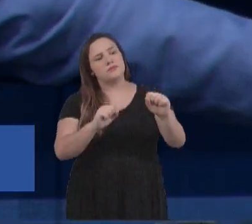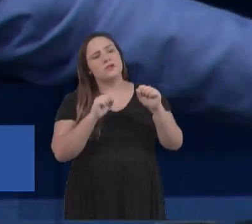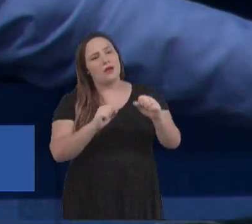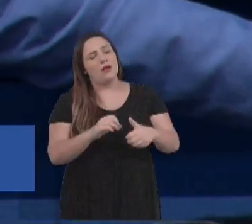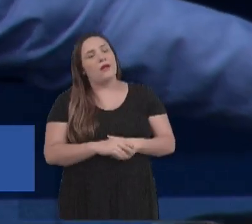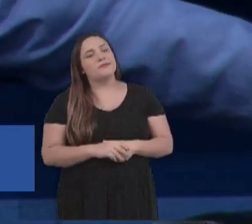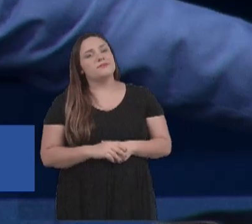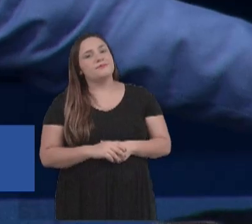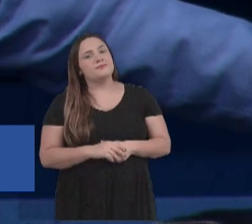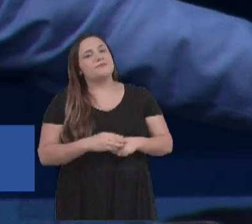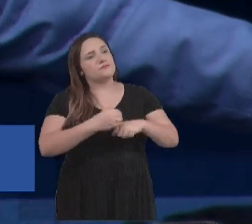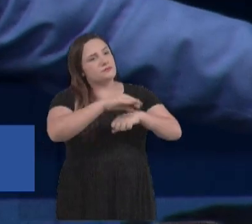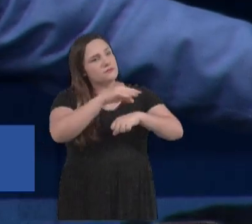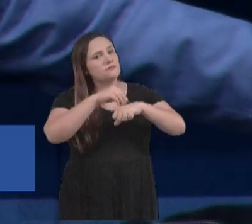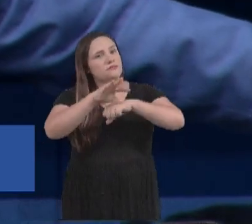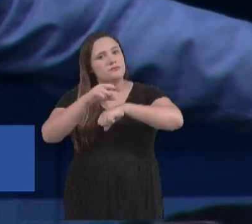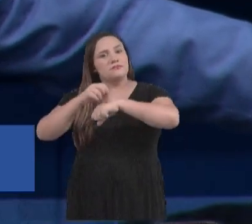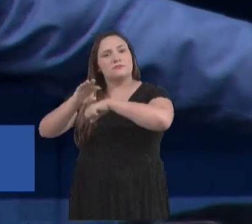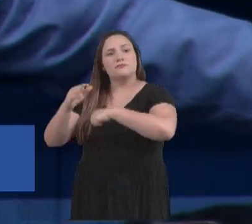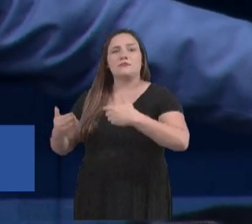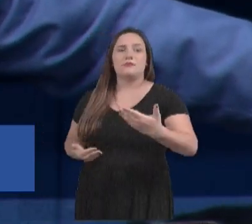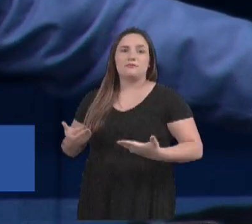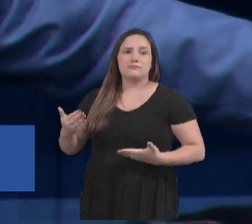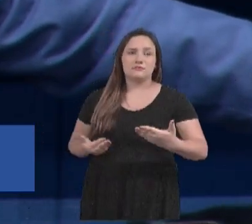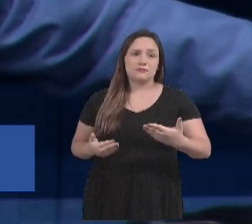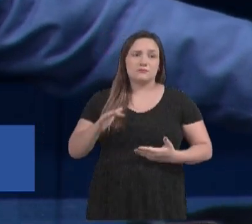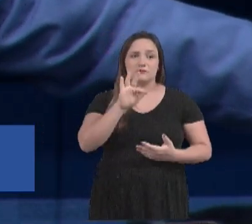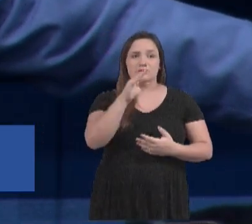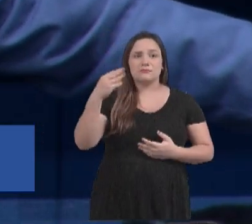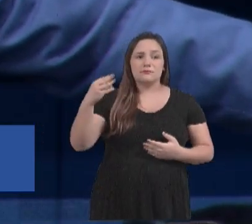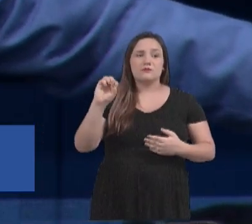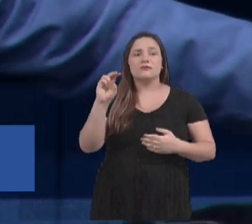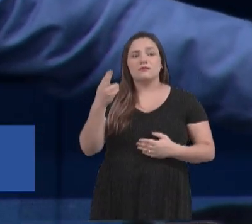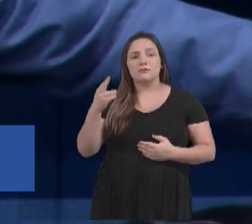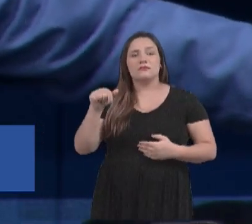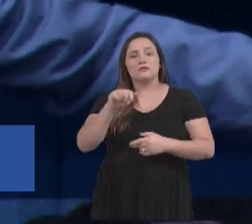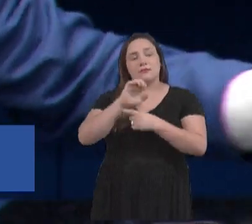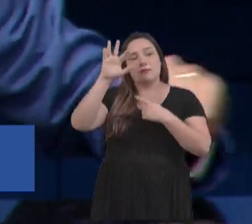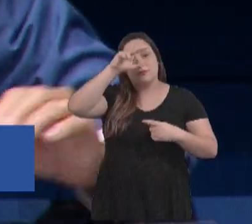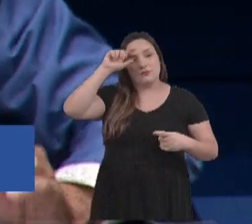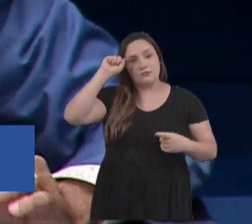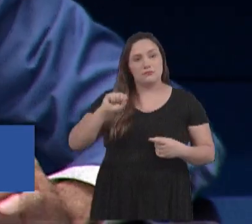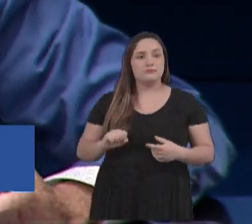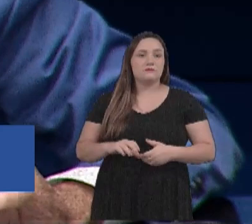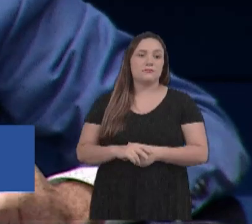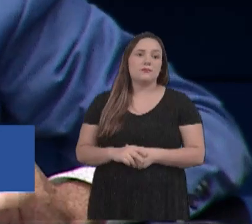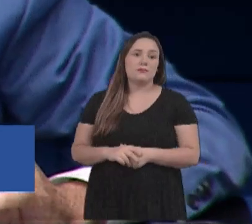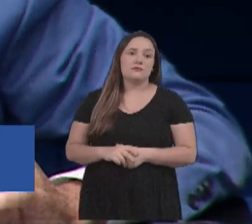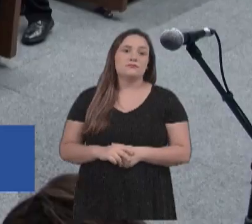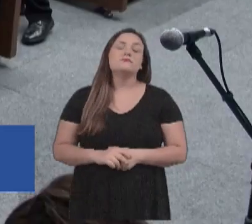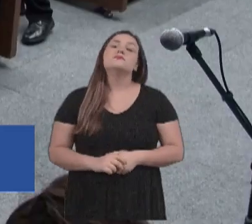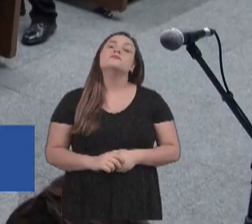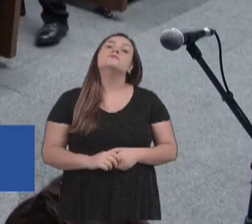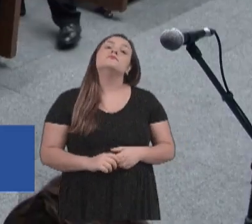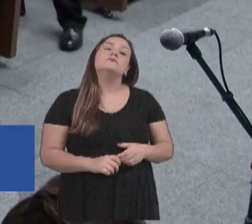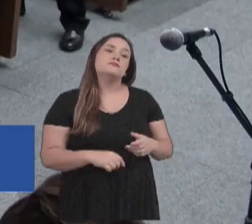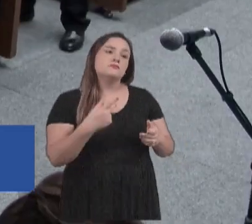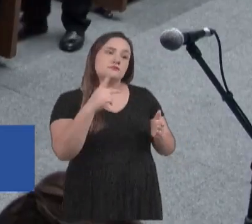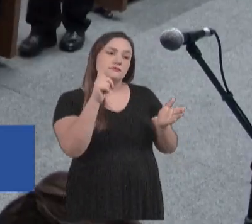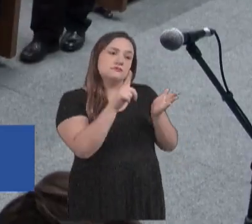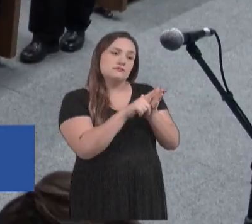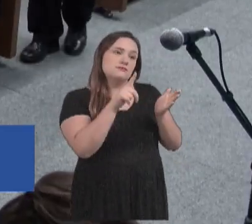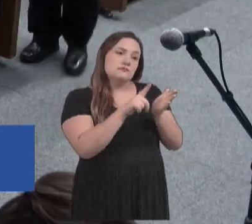senhor levar para todos os servidores da FETEMES e todos os servidores do Mato Grosso do Sul. Peguem o seu olerite e o